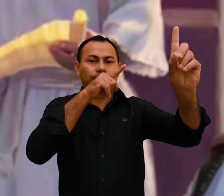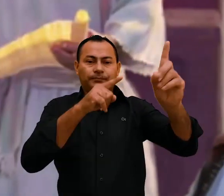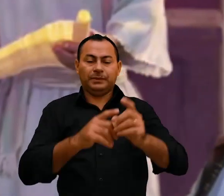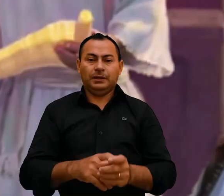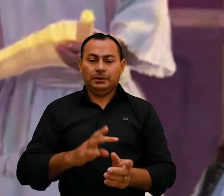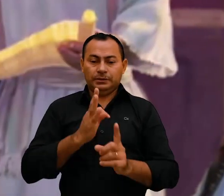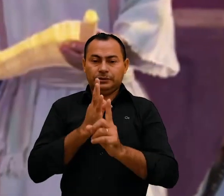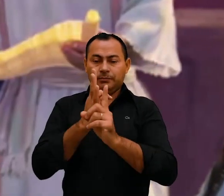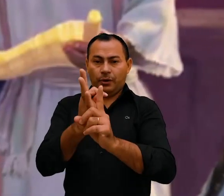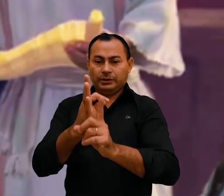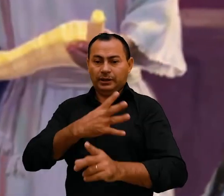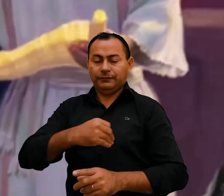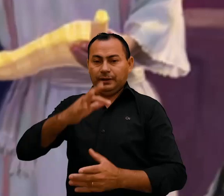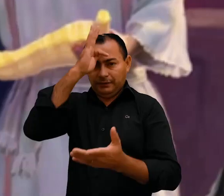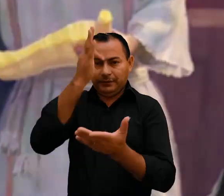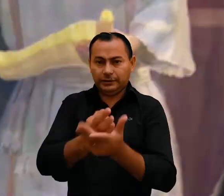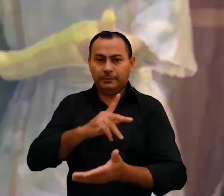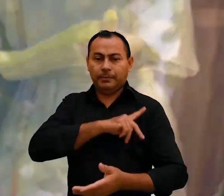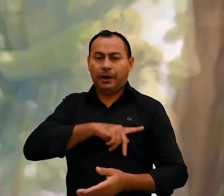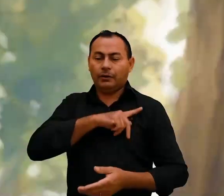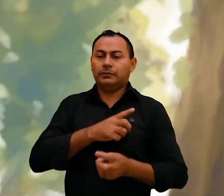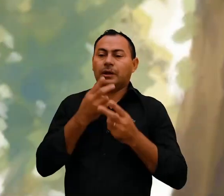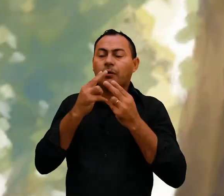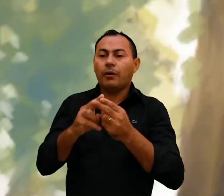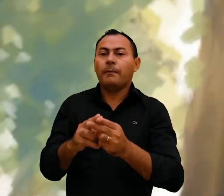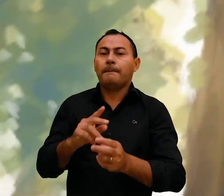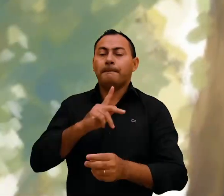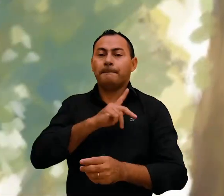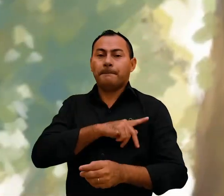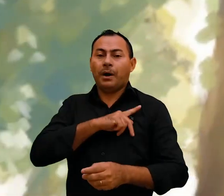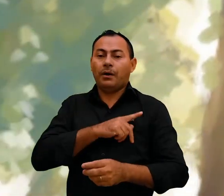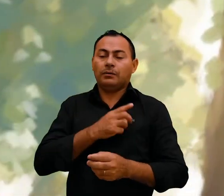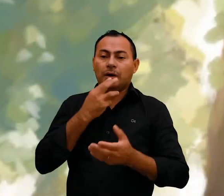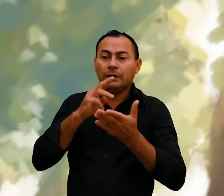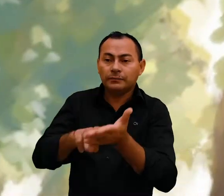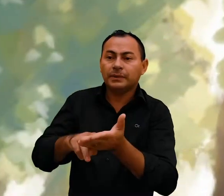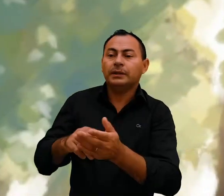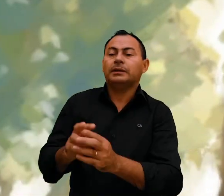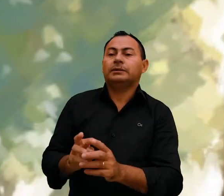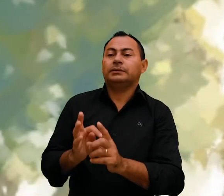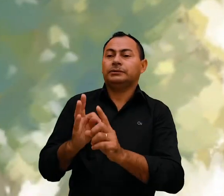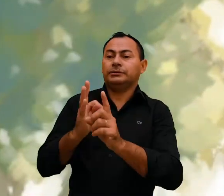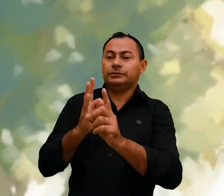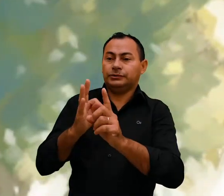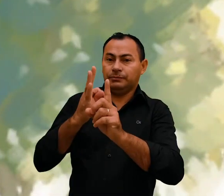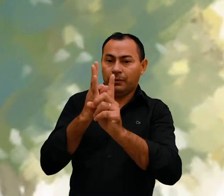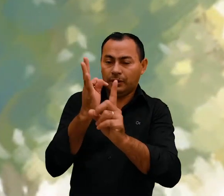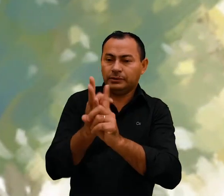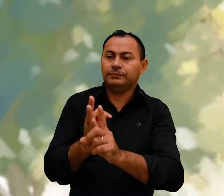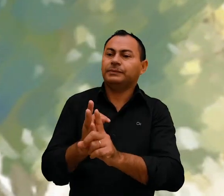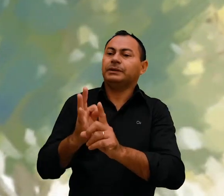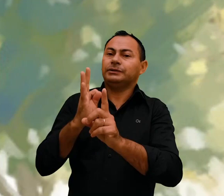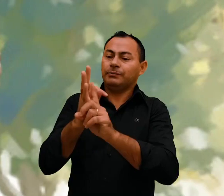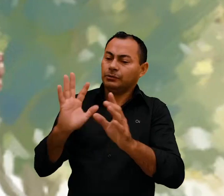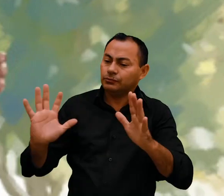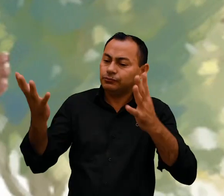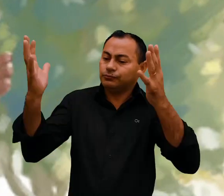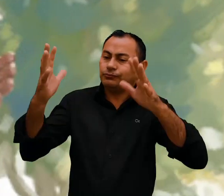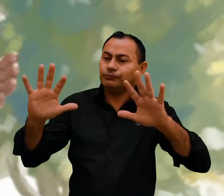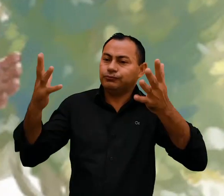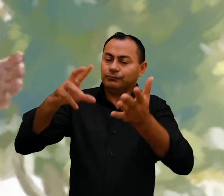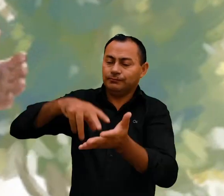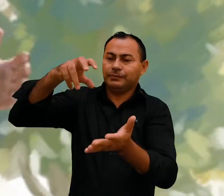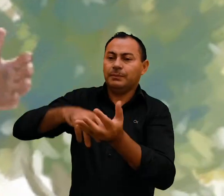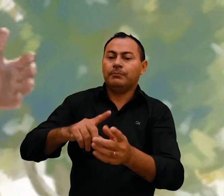Timóteo era filho na frente de palco e por isso o pau no como seu pai espiritual exortou Timóteo que morte o pregue a palavra porque